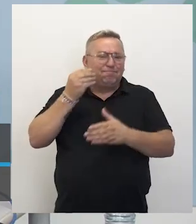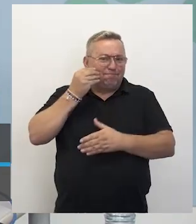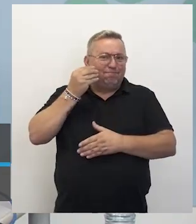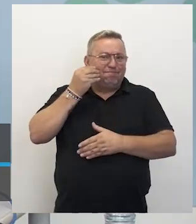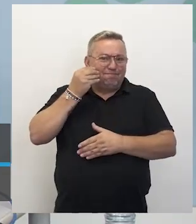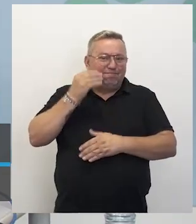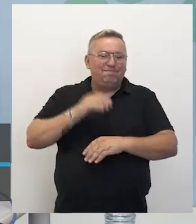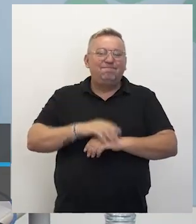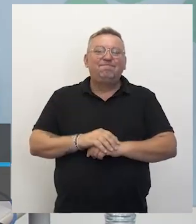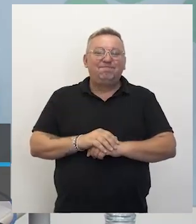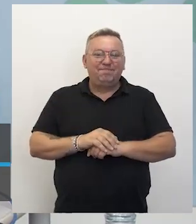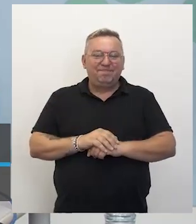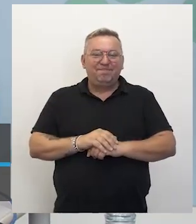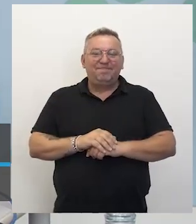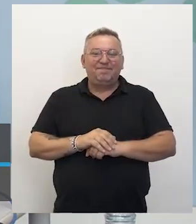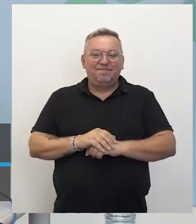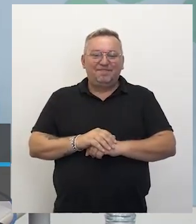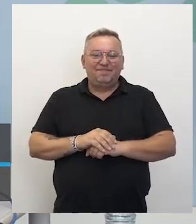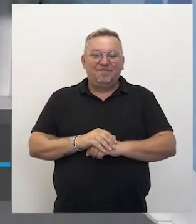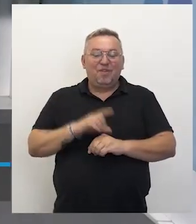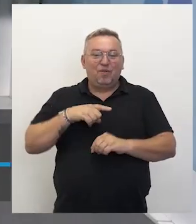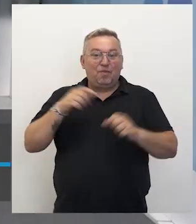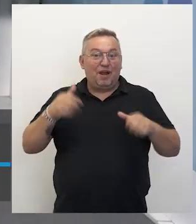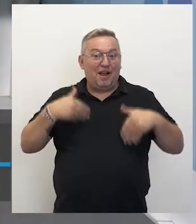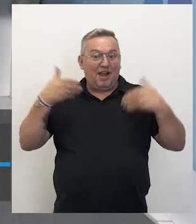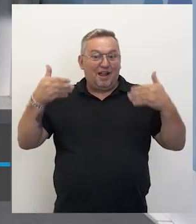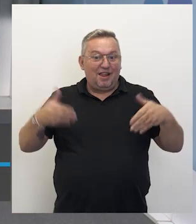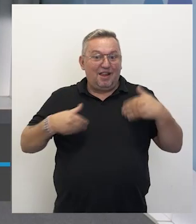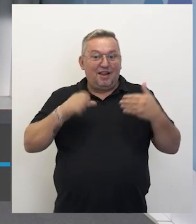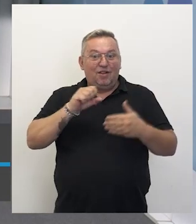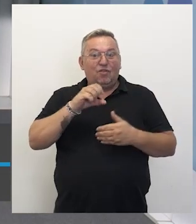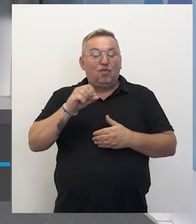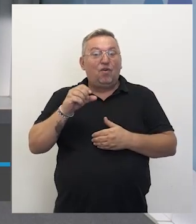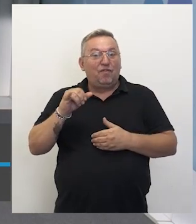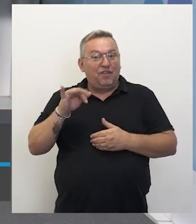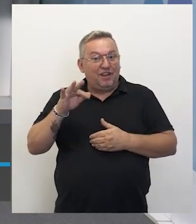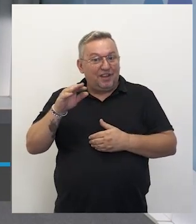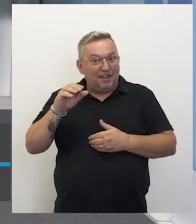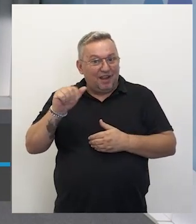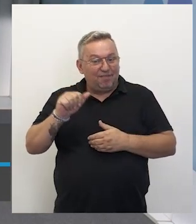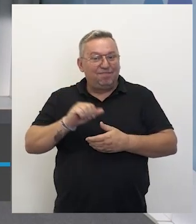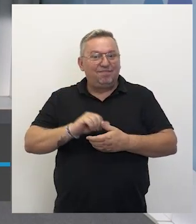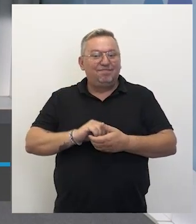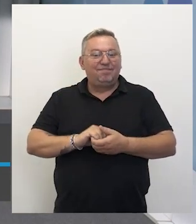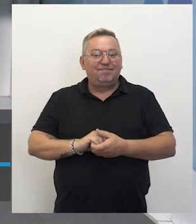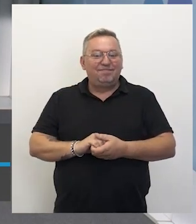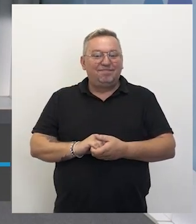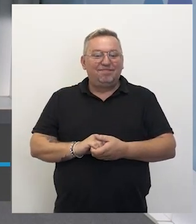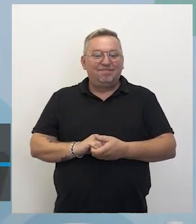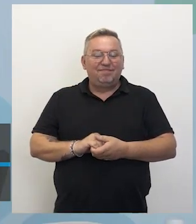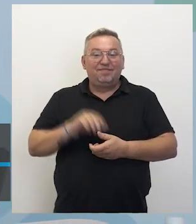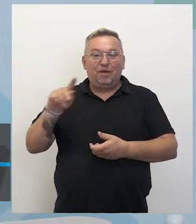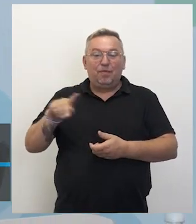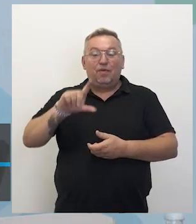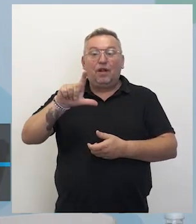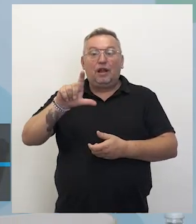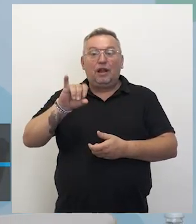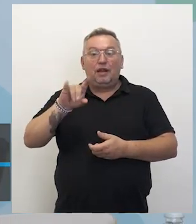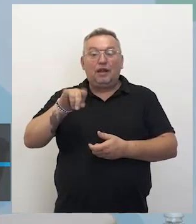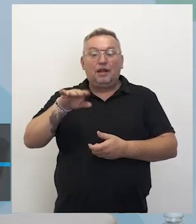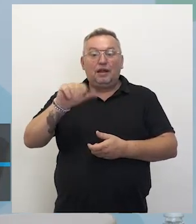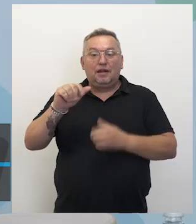fofo. Tá, só pra gente animar aqui. E a Sofia, né, que quer dizer sabedoria, né, em grego. Isso. Aí sim, hein? A Proliliana, da